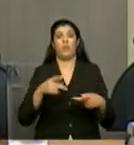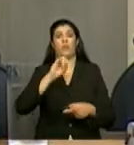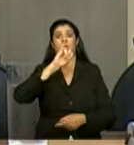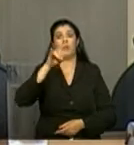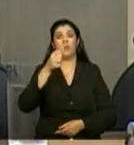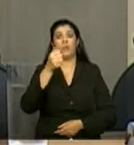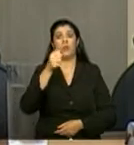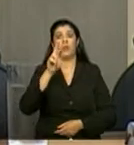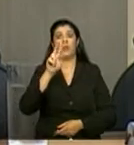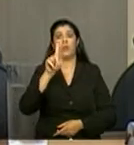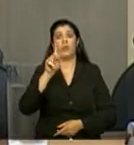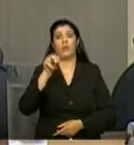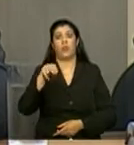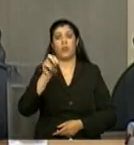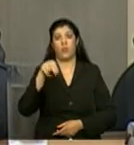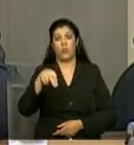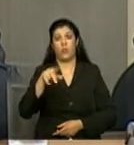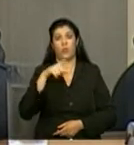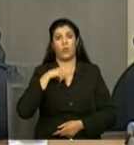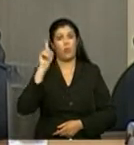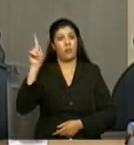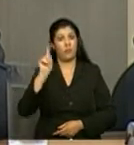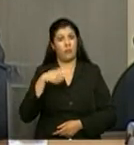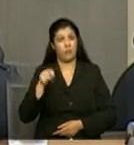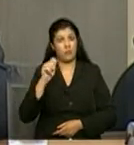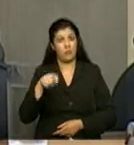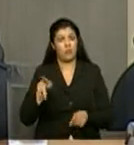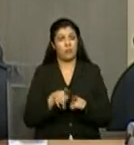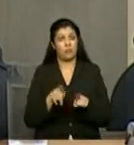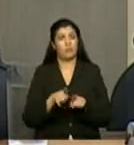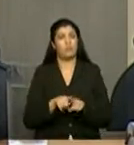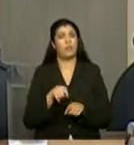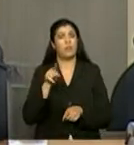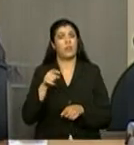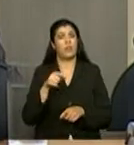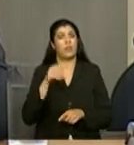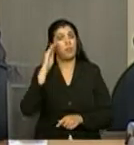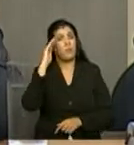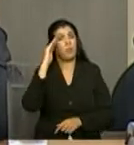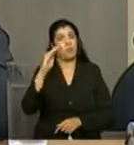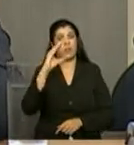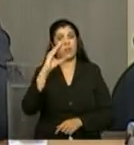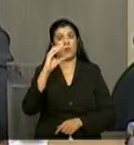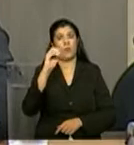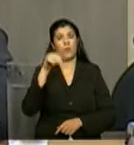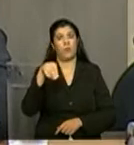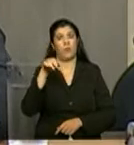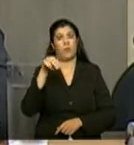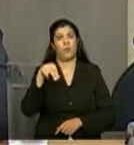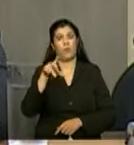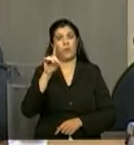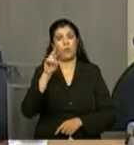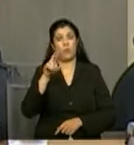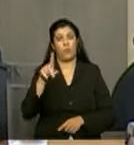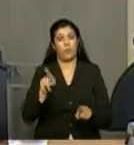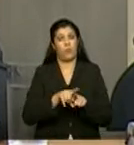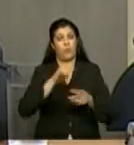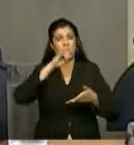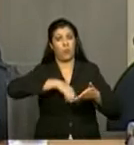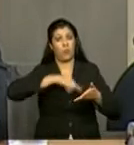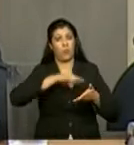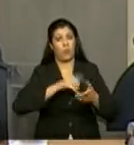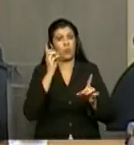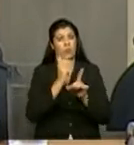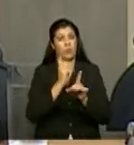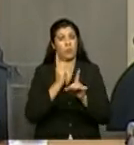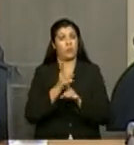autoridades argentinas no sentido de que a operação quando eu estava em andamento recentemente documentos encontrados na casa